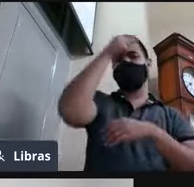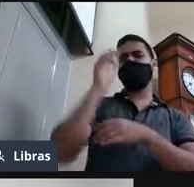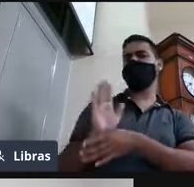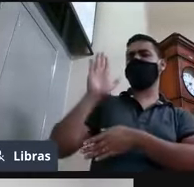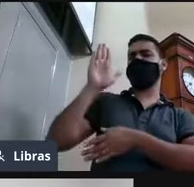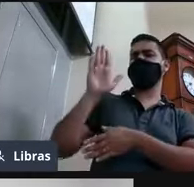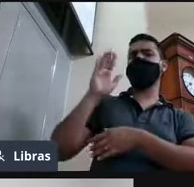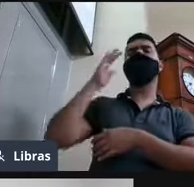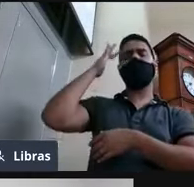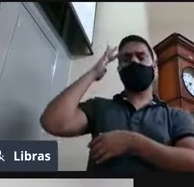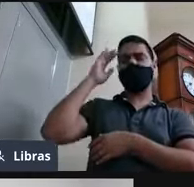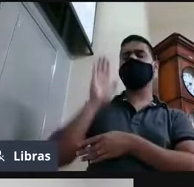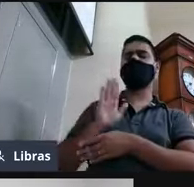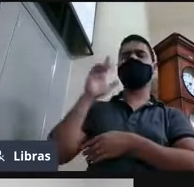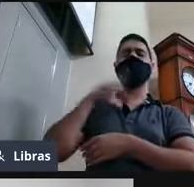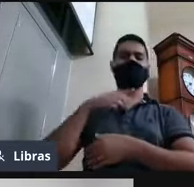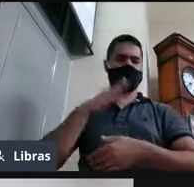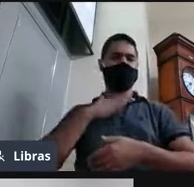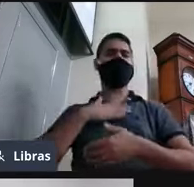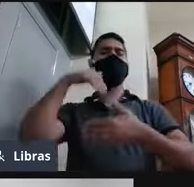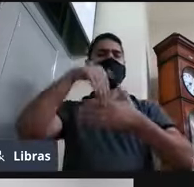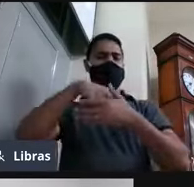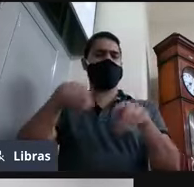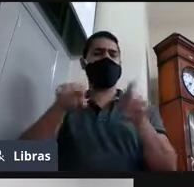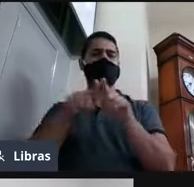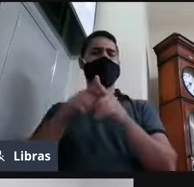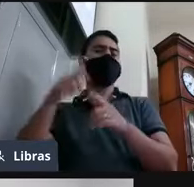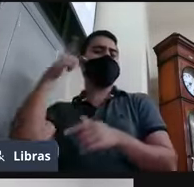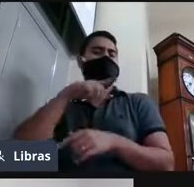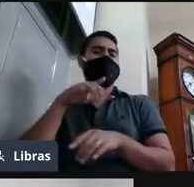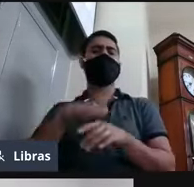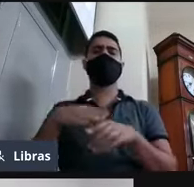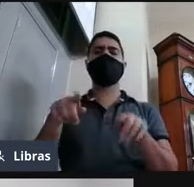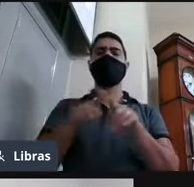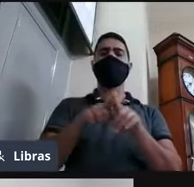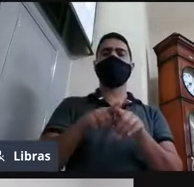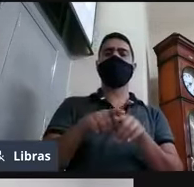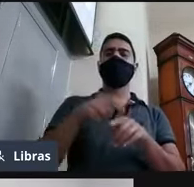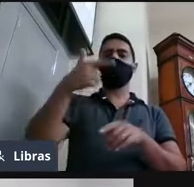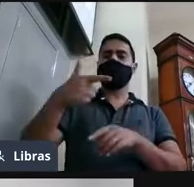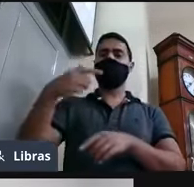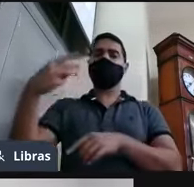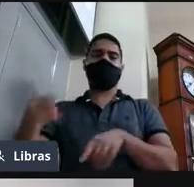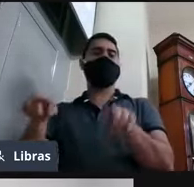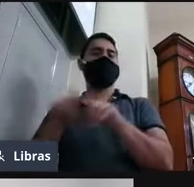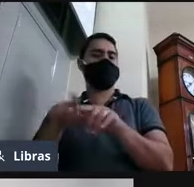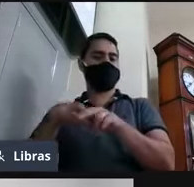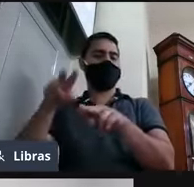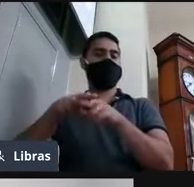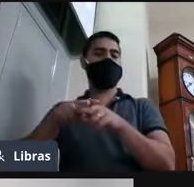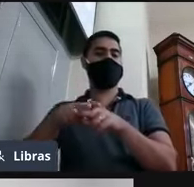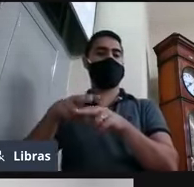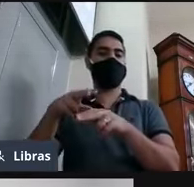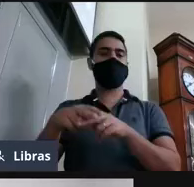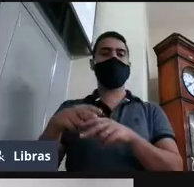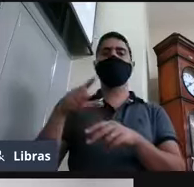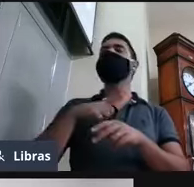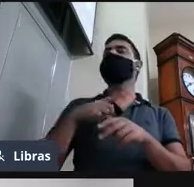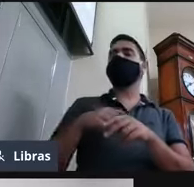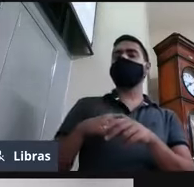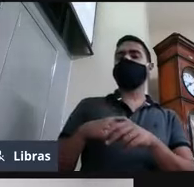não. Acho que vai ser candidato, tem meu voto, vai ser reeleito. Ainda mais que o segundo e o terceiro foram presos. Vão sair, vão contar uma historinha danada, mas ofereceram